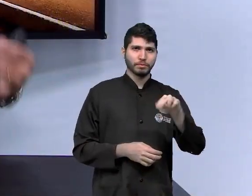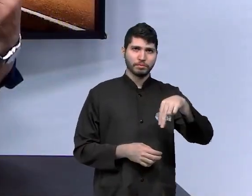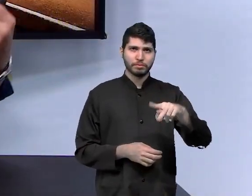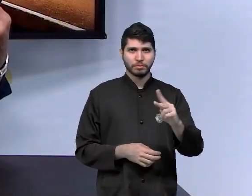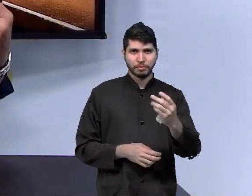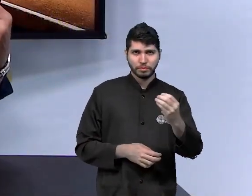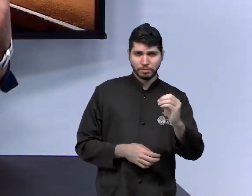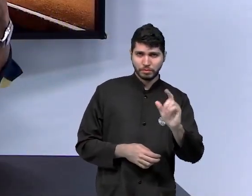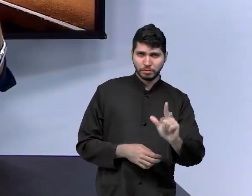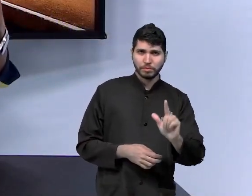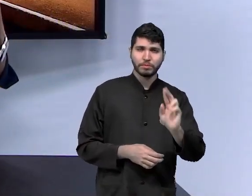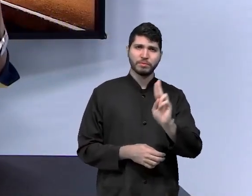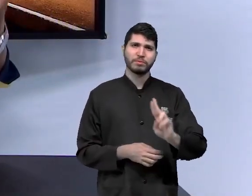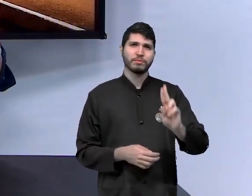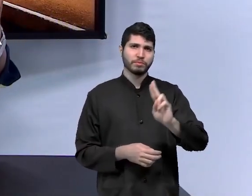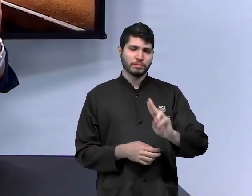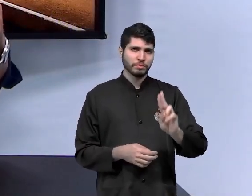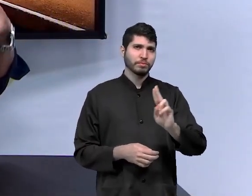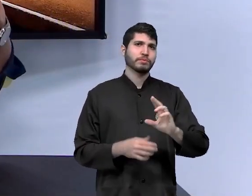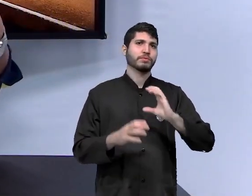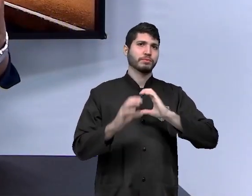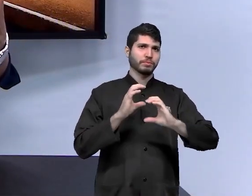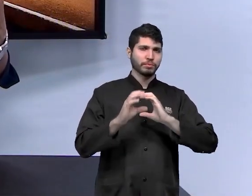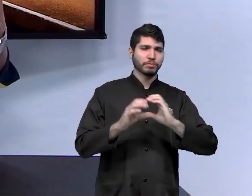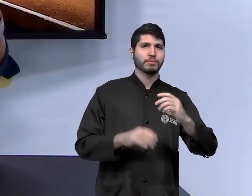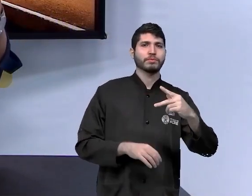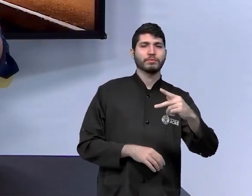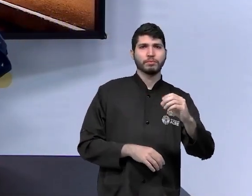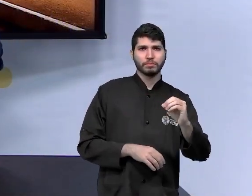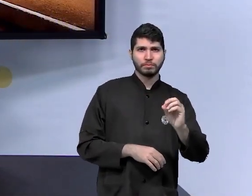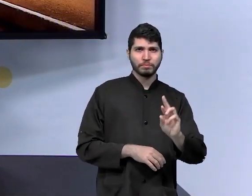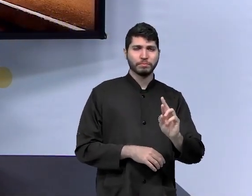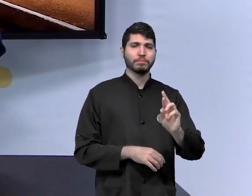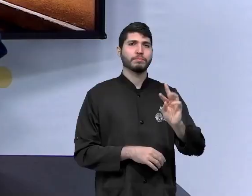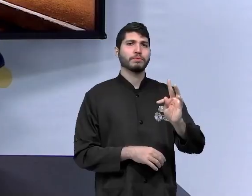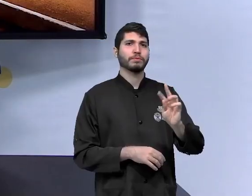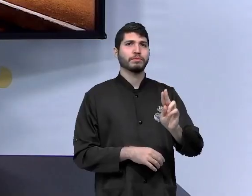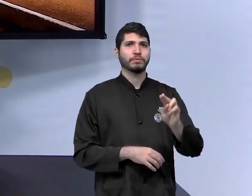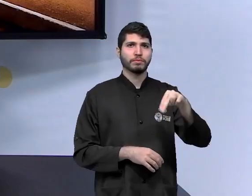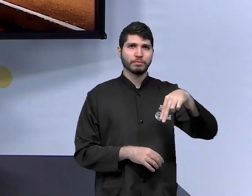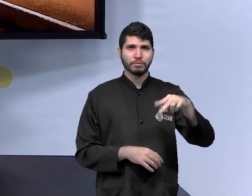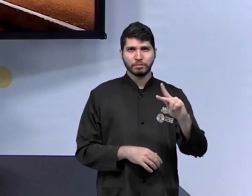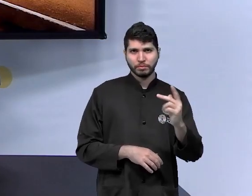dificuldade em utilizar o espanhol de maneira